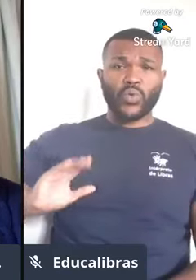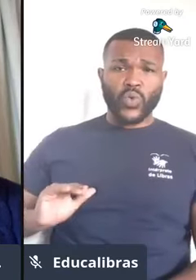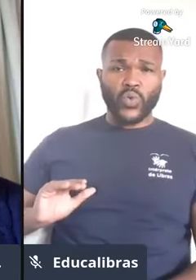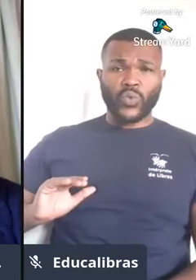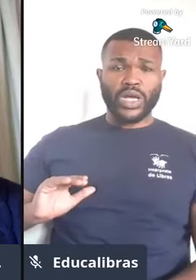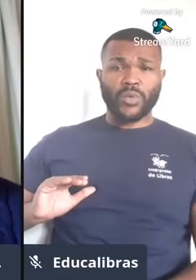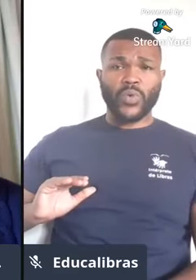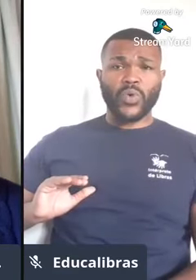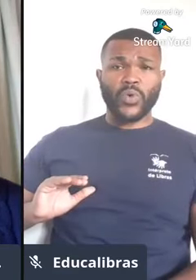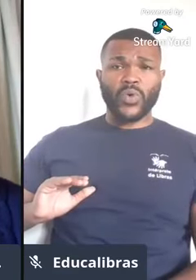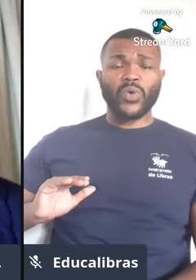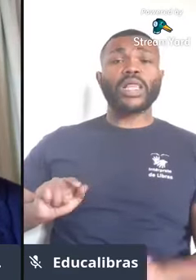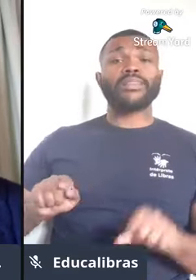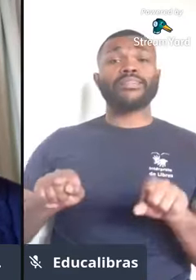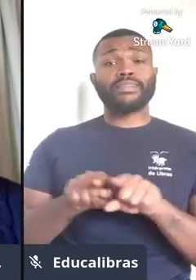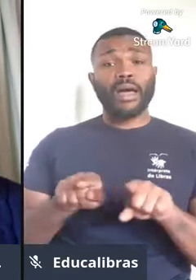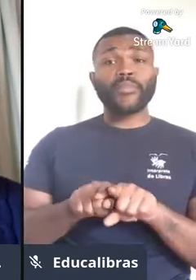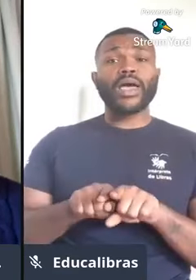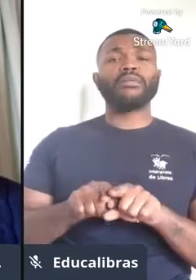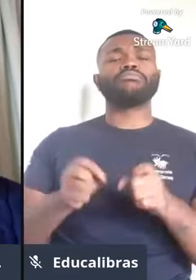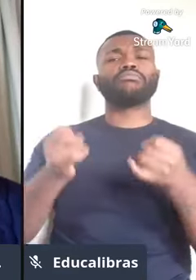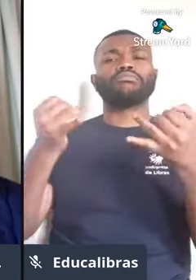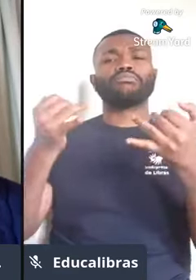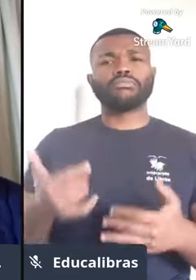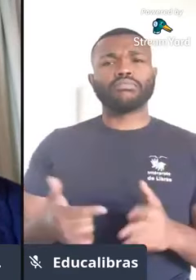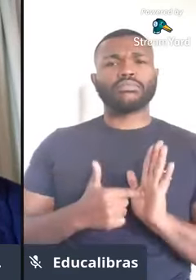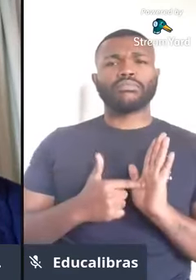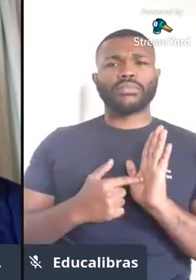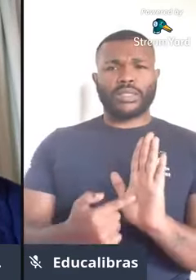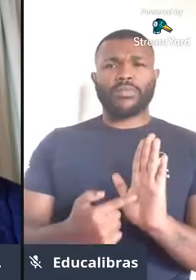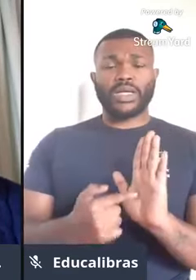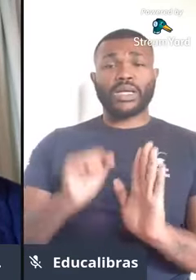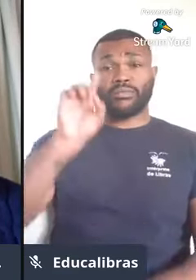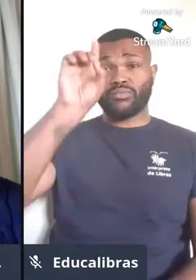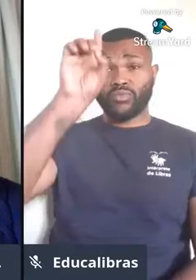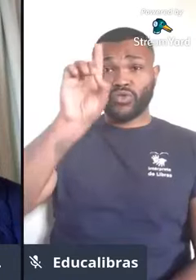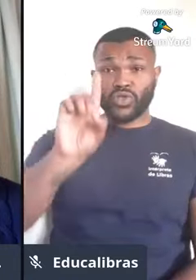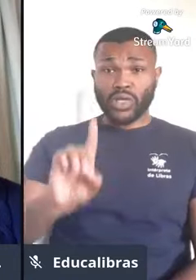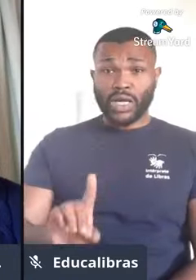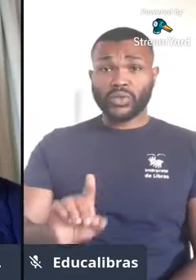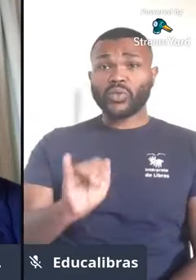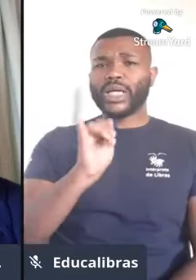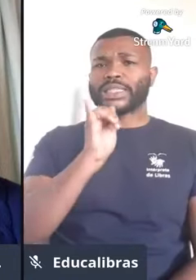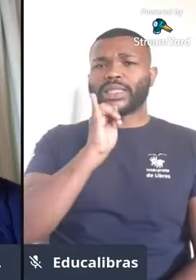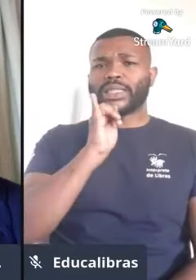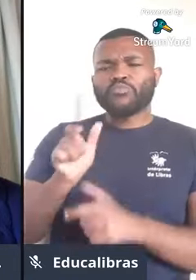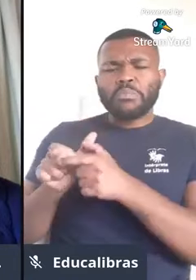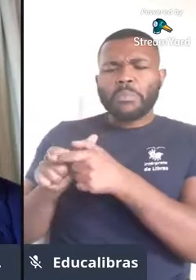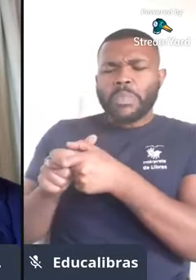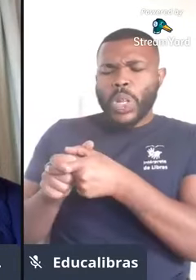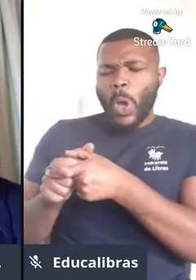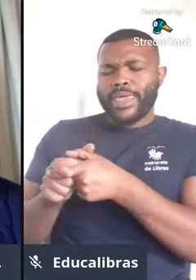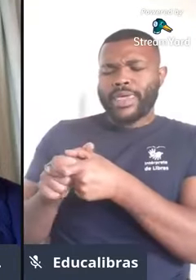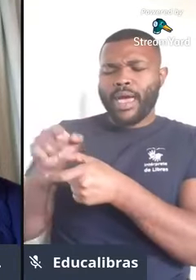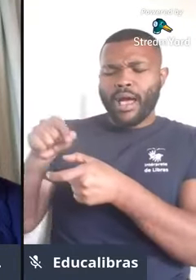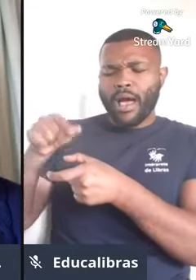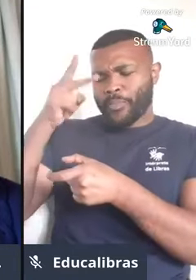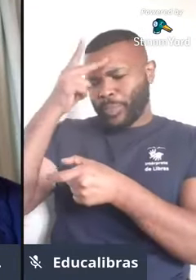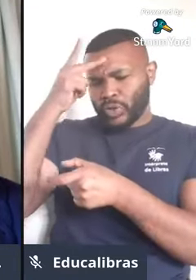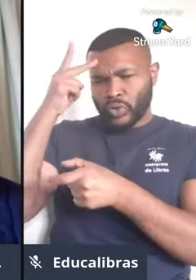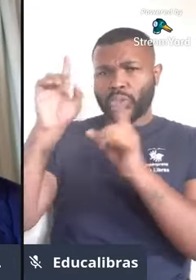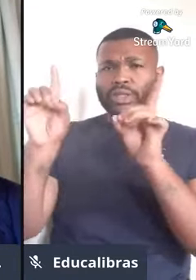vale lembrar, e é importante destacar, que esse direito é só para uma minoria das pessoas com deficiência, são aquelas em